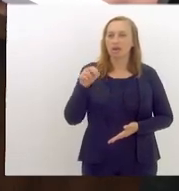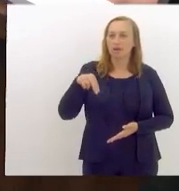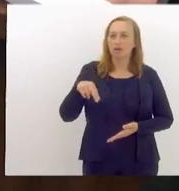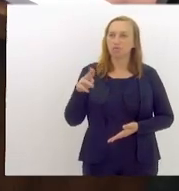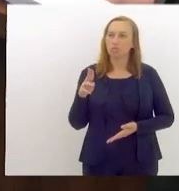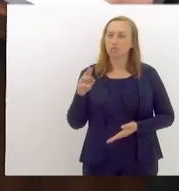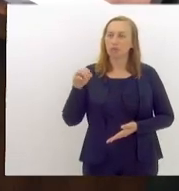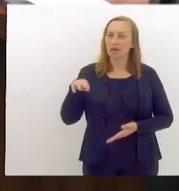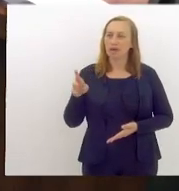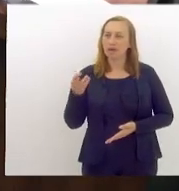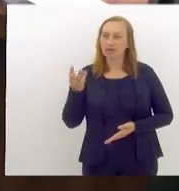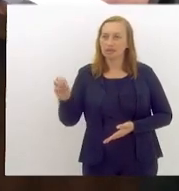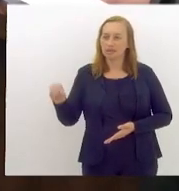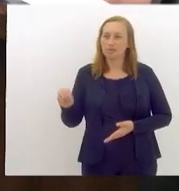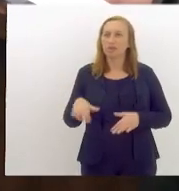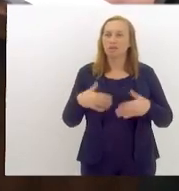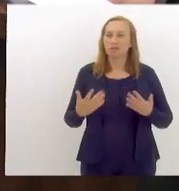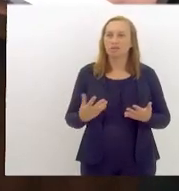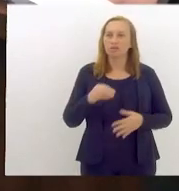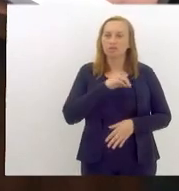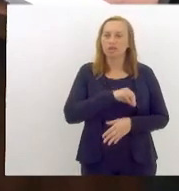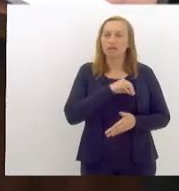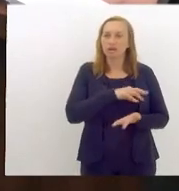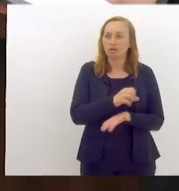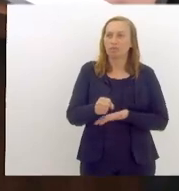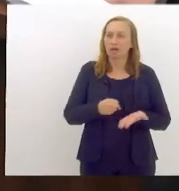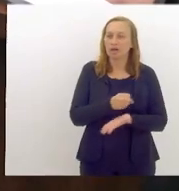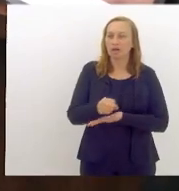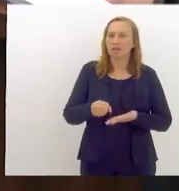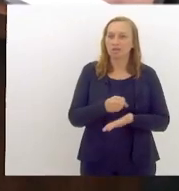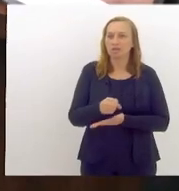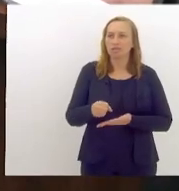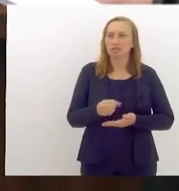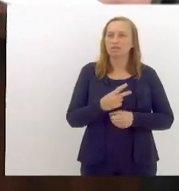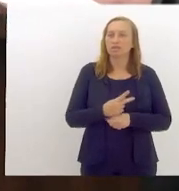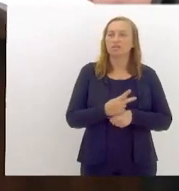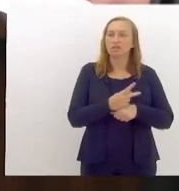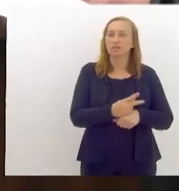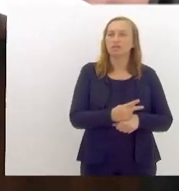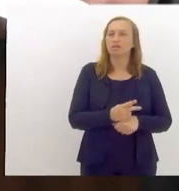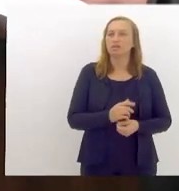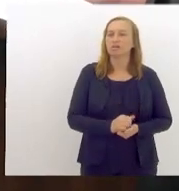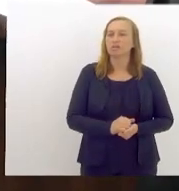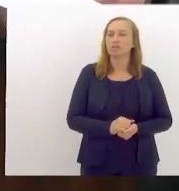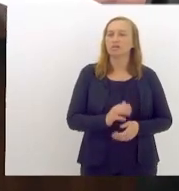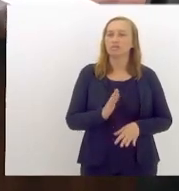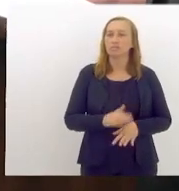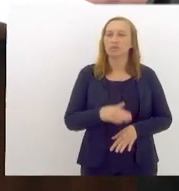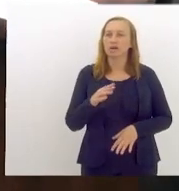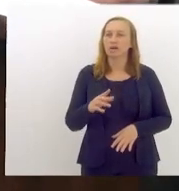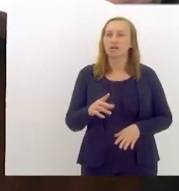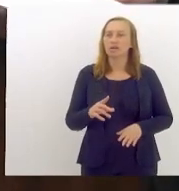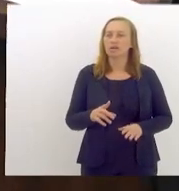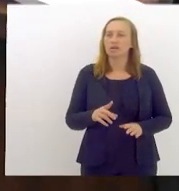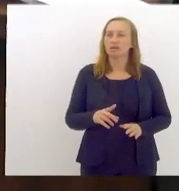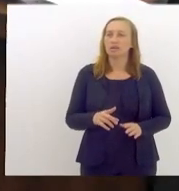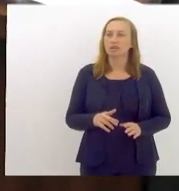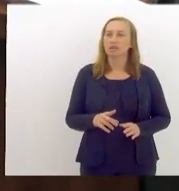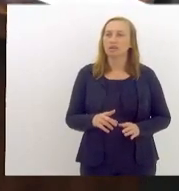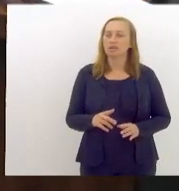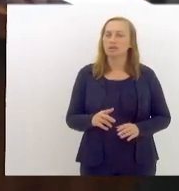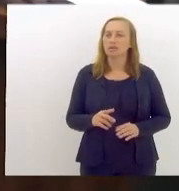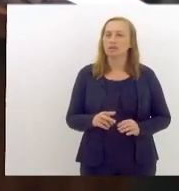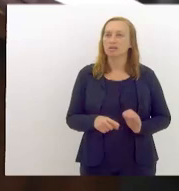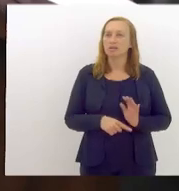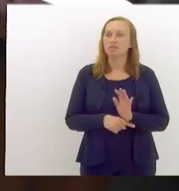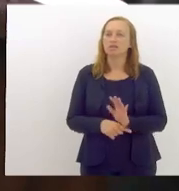assim Considerando o seu salário base as gratificações e demais benefícios incidentes